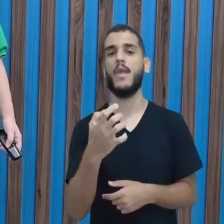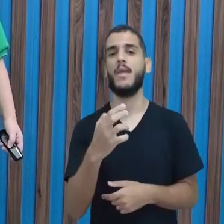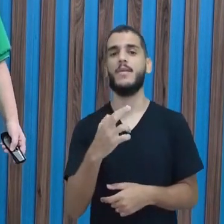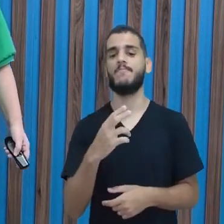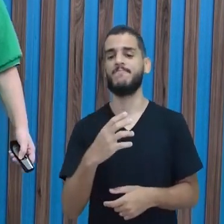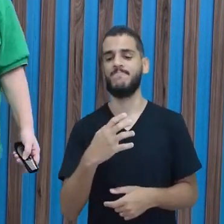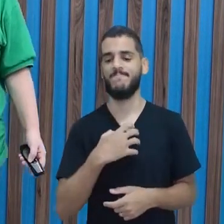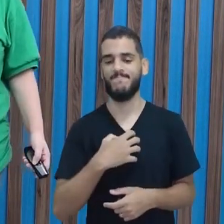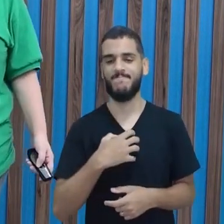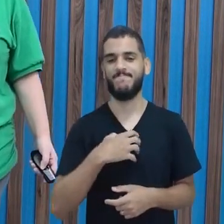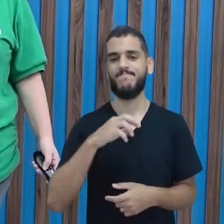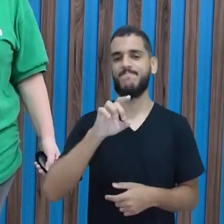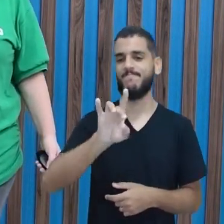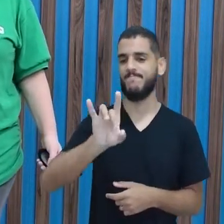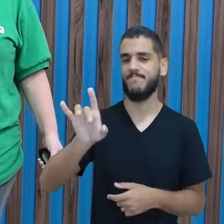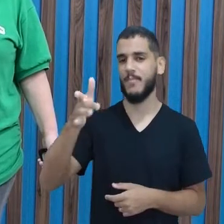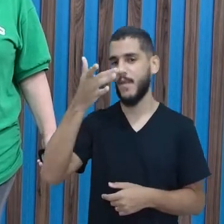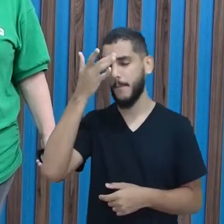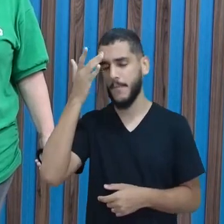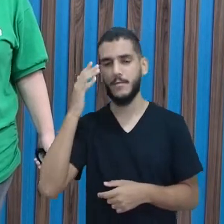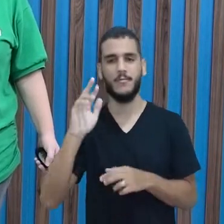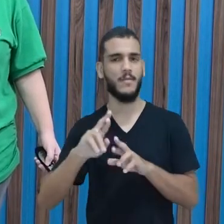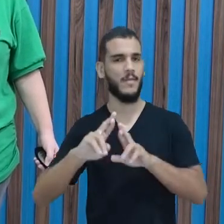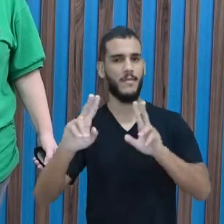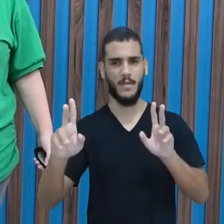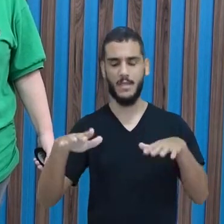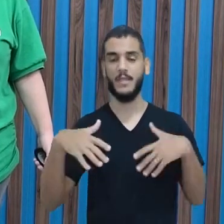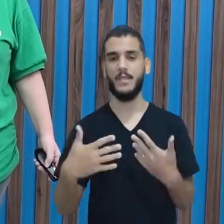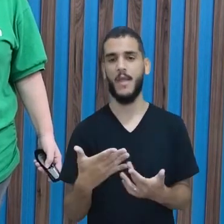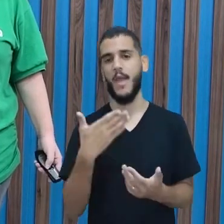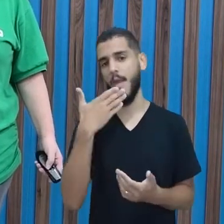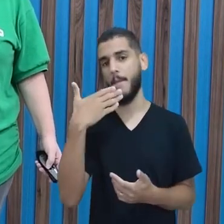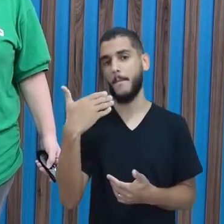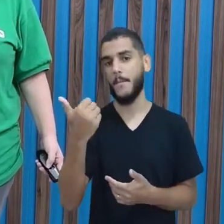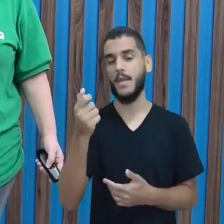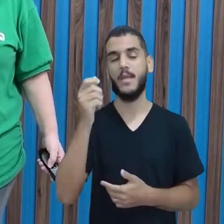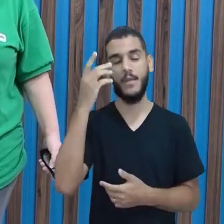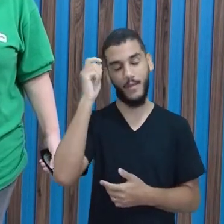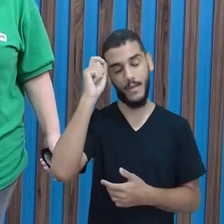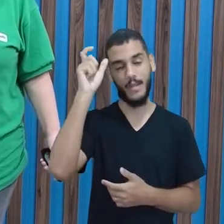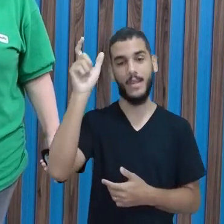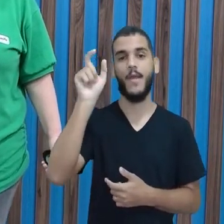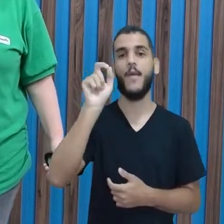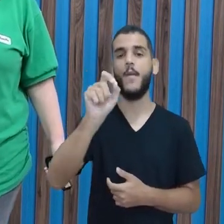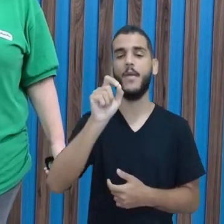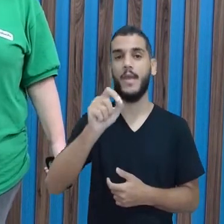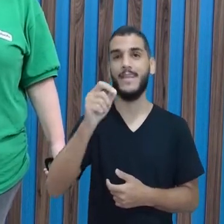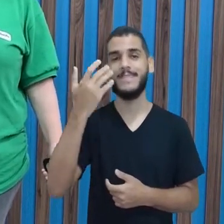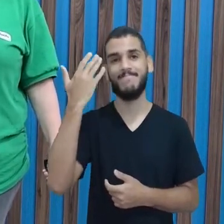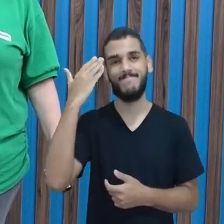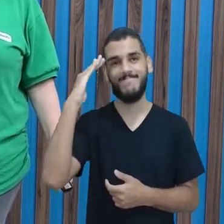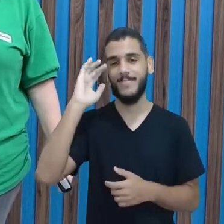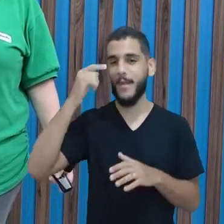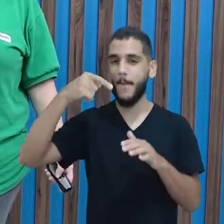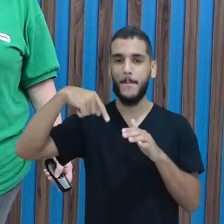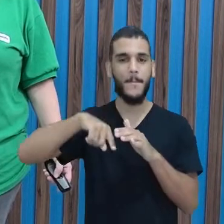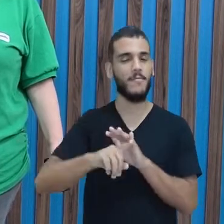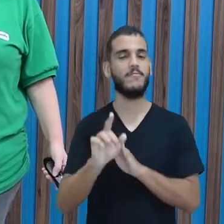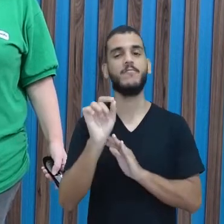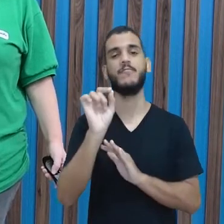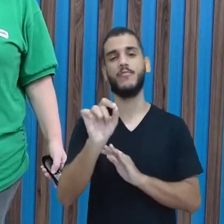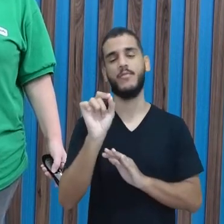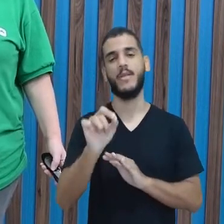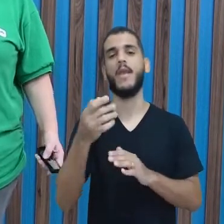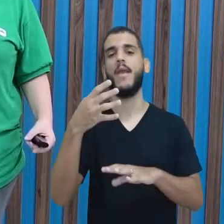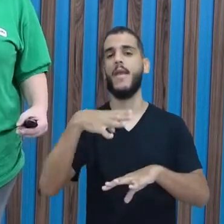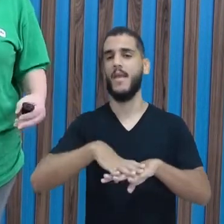vão perceber que a melhor ideia é entender profundamente a matemática,